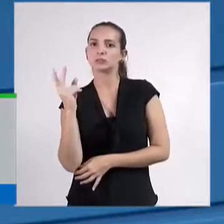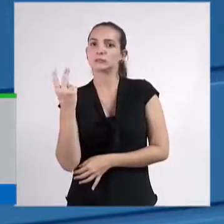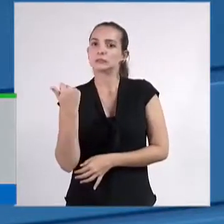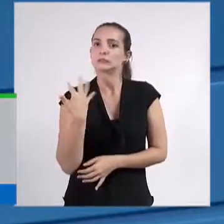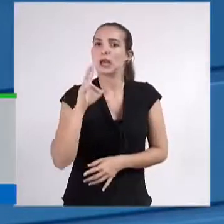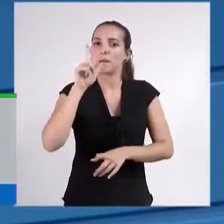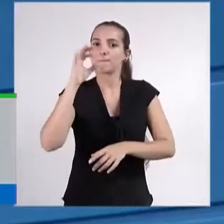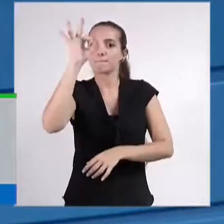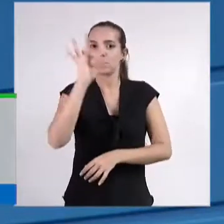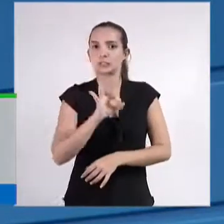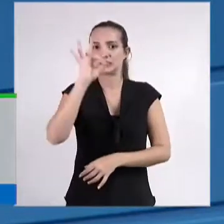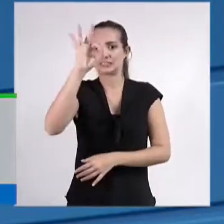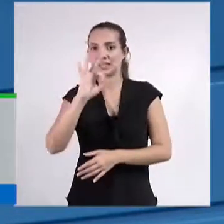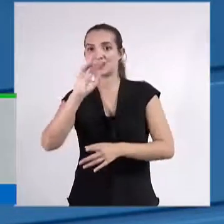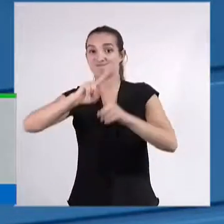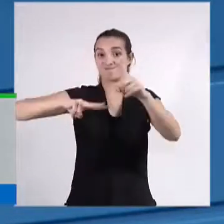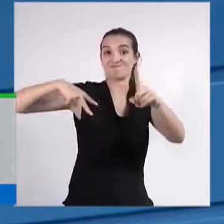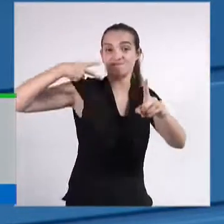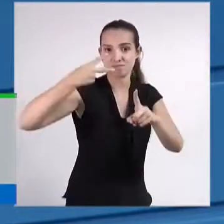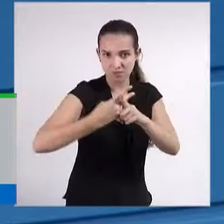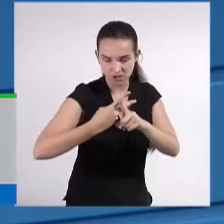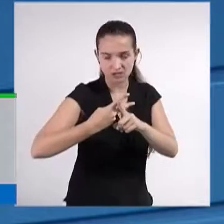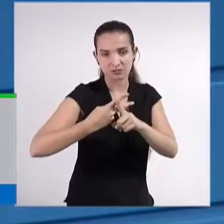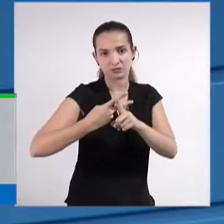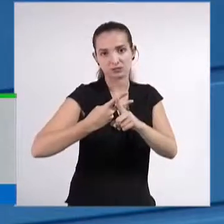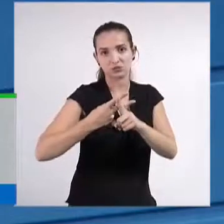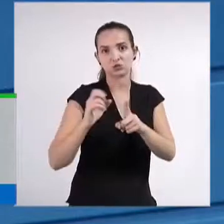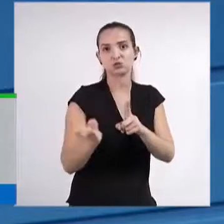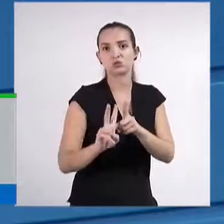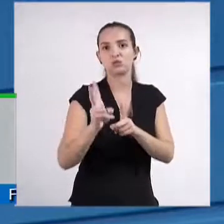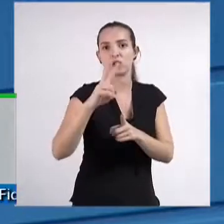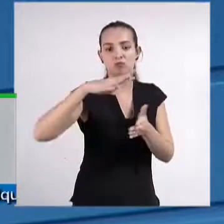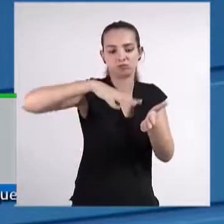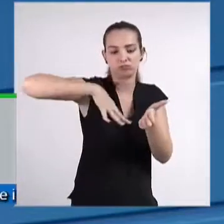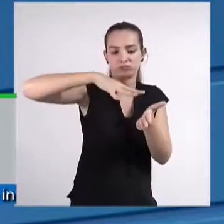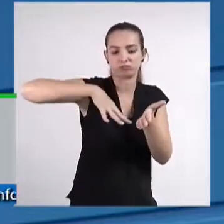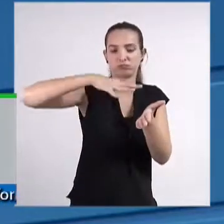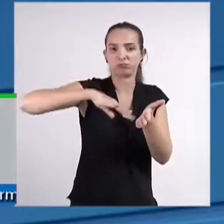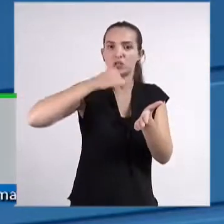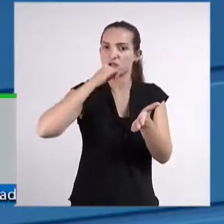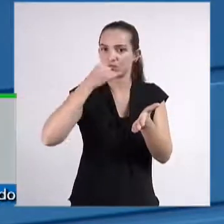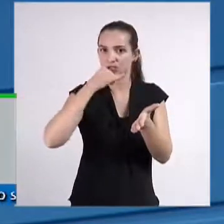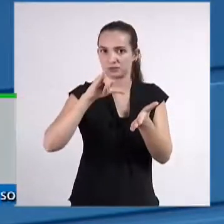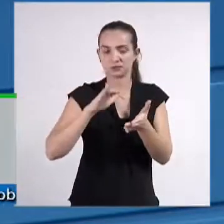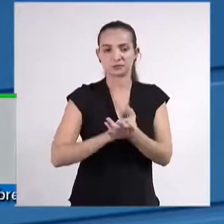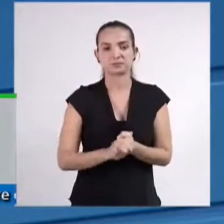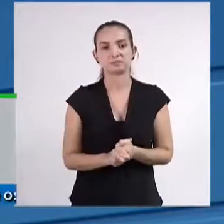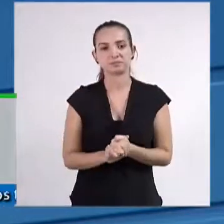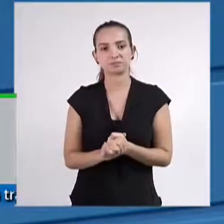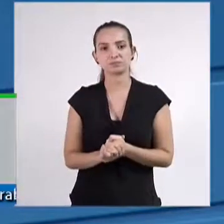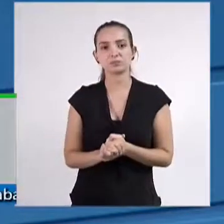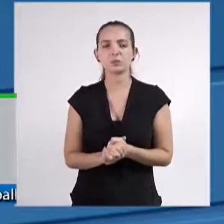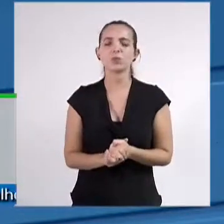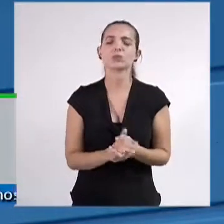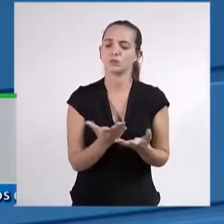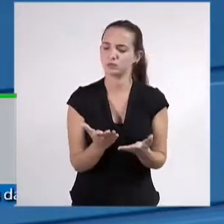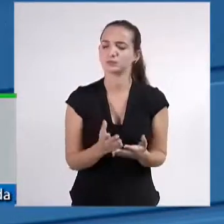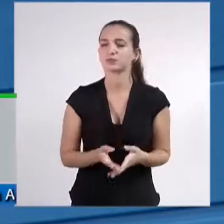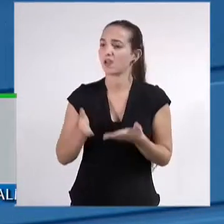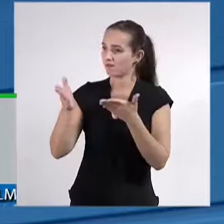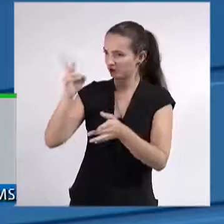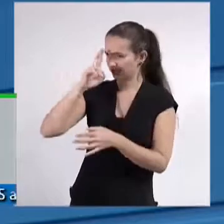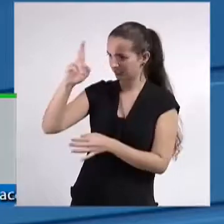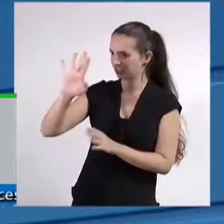valor cobrado na tarifa de energia elétrica. Além do que Vossa Excelência já disse, de